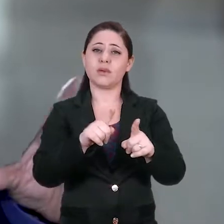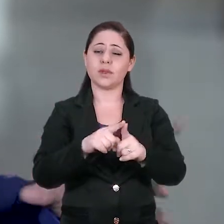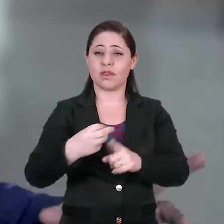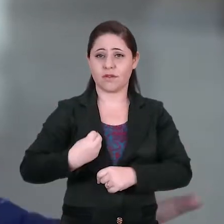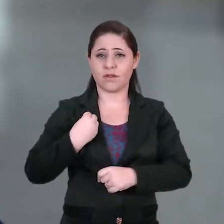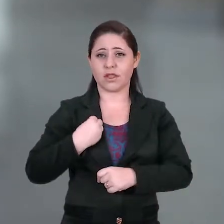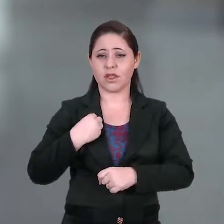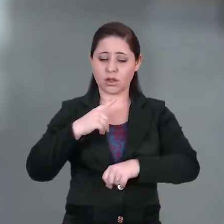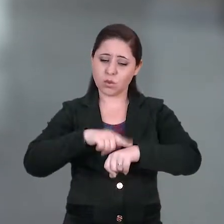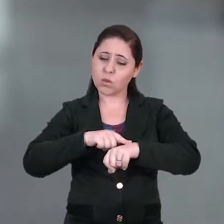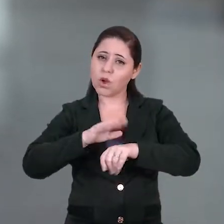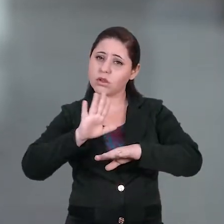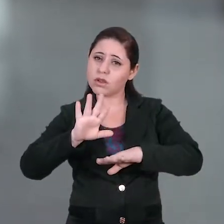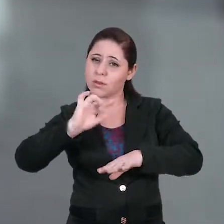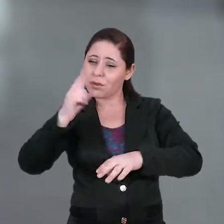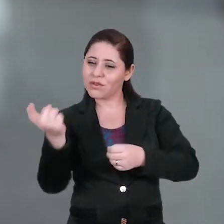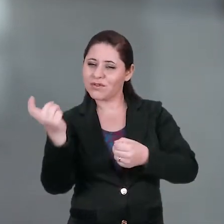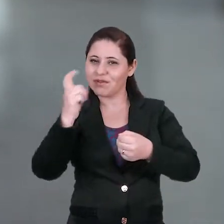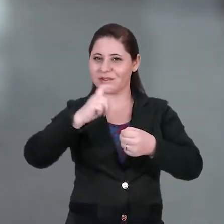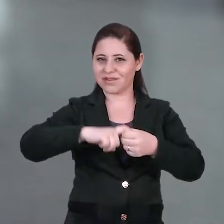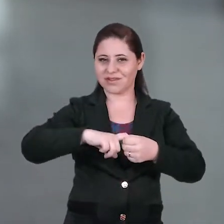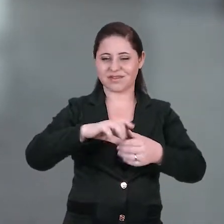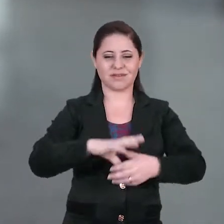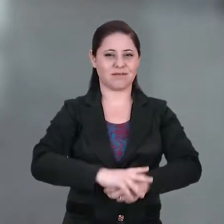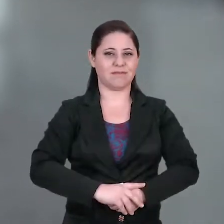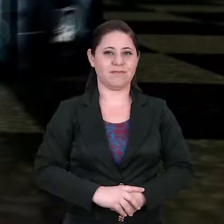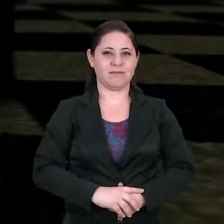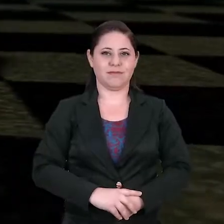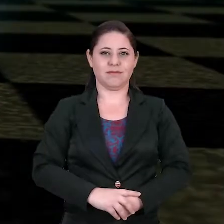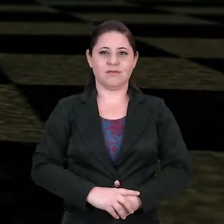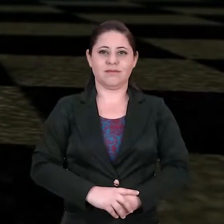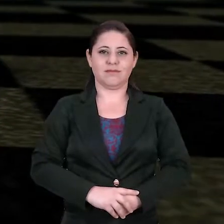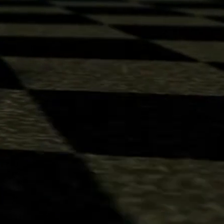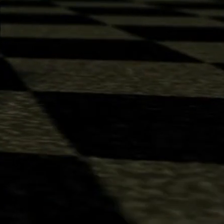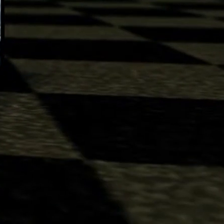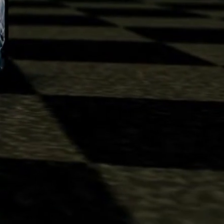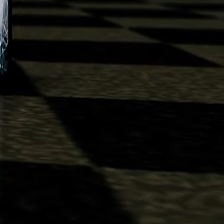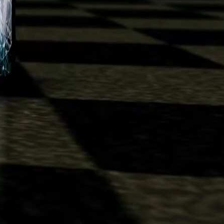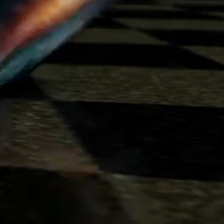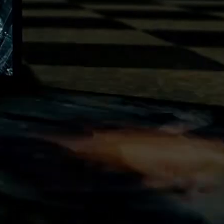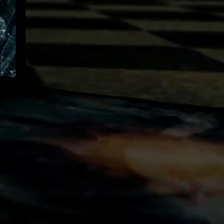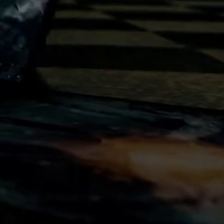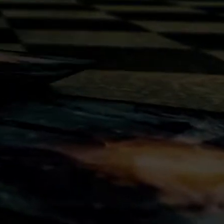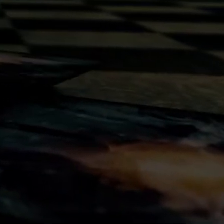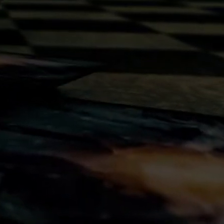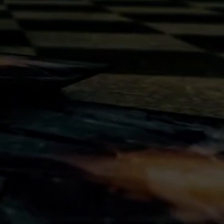dela, os cargos que ela ocupou, mas daqui a pouquinho, depois do intervalo.